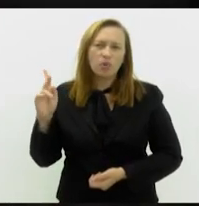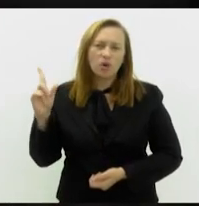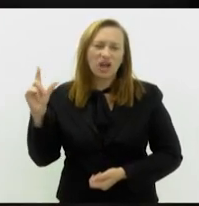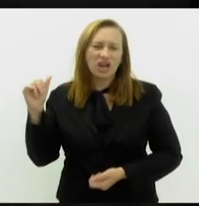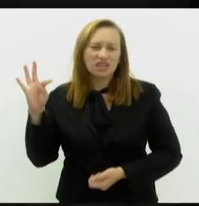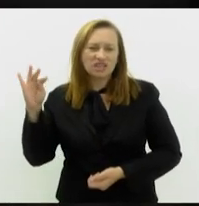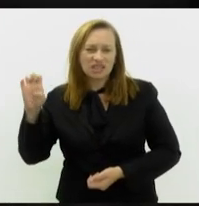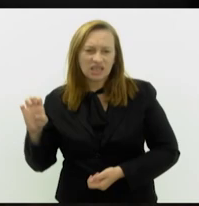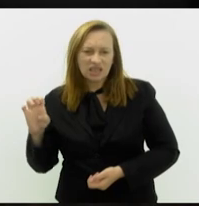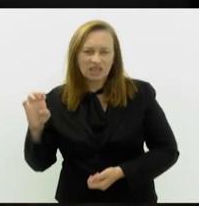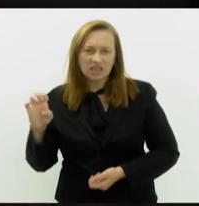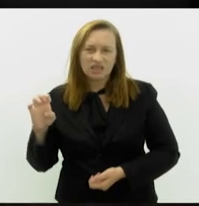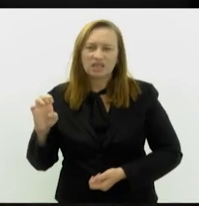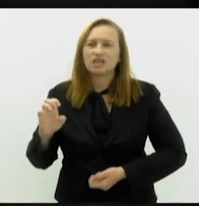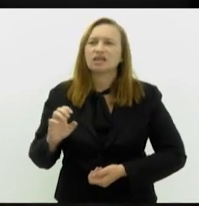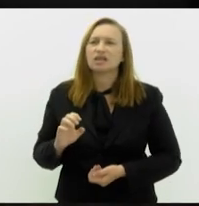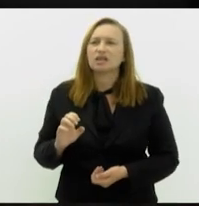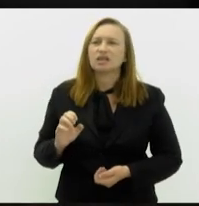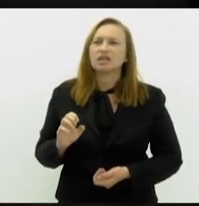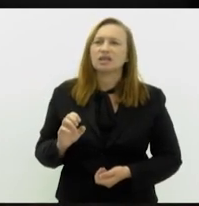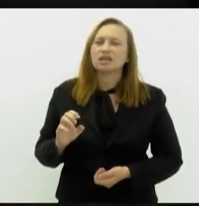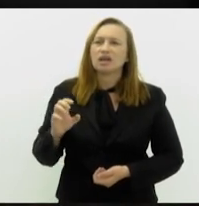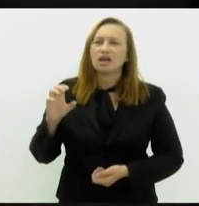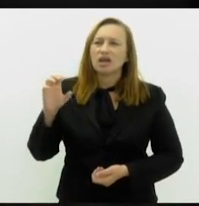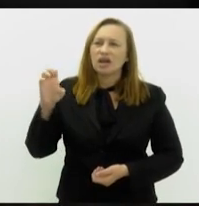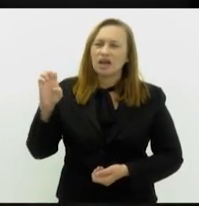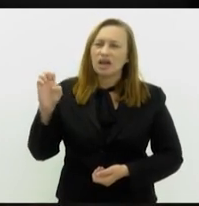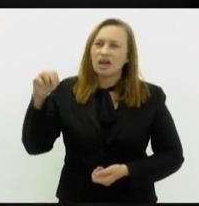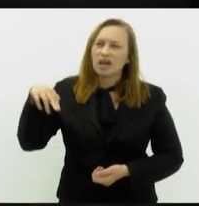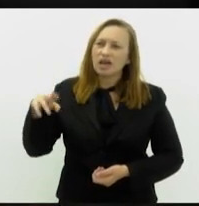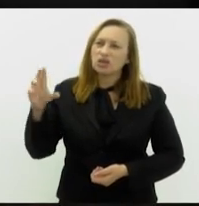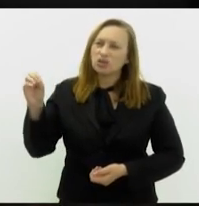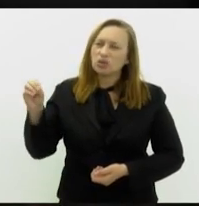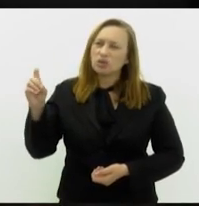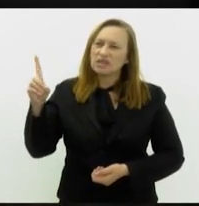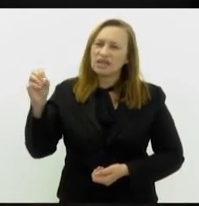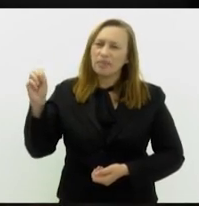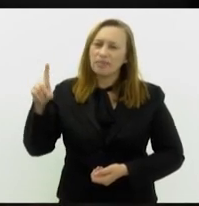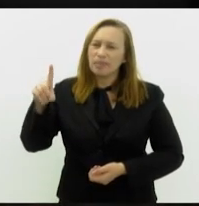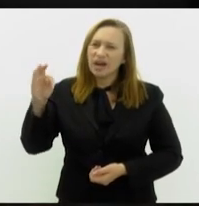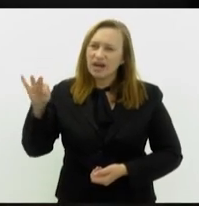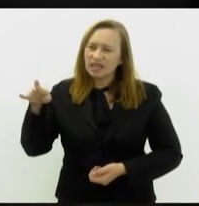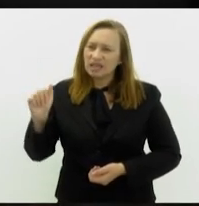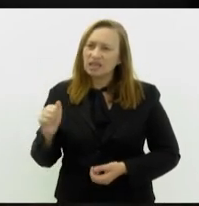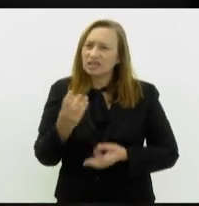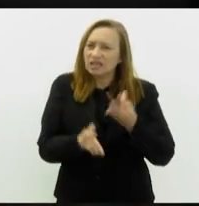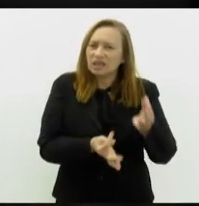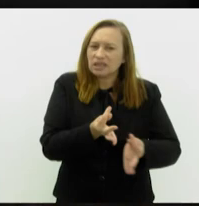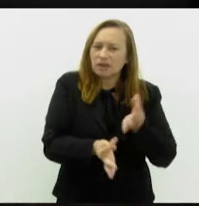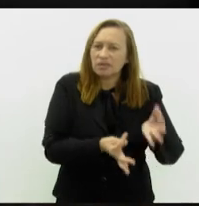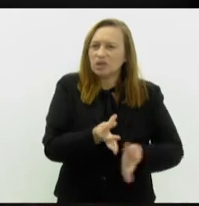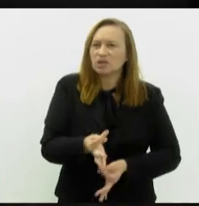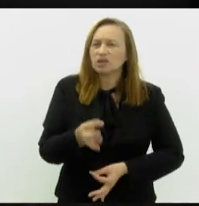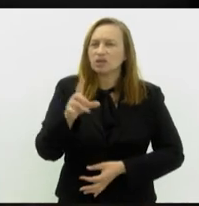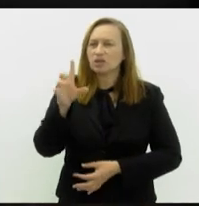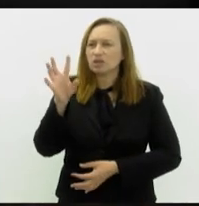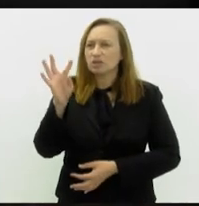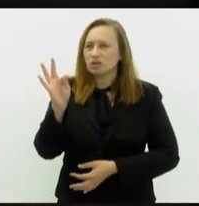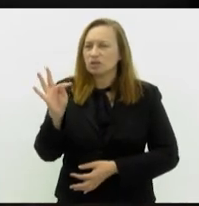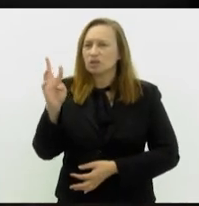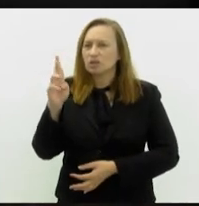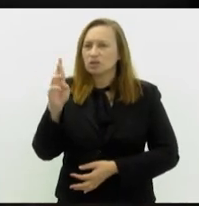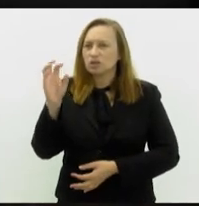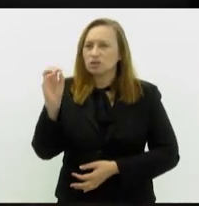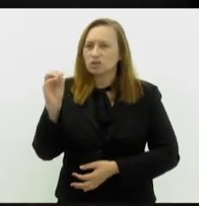Dabigatrana, Apixabana, Endoxabana ou similares para o tratamento convencional de trombose venosa.